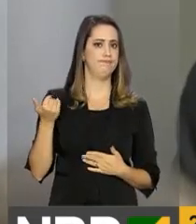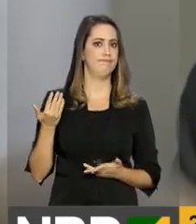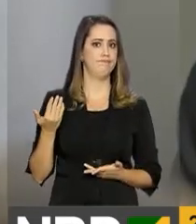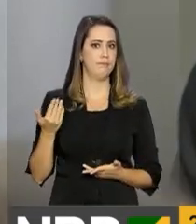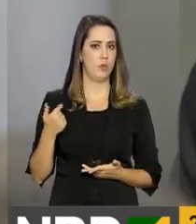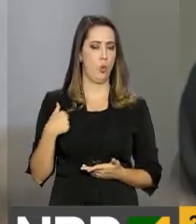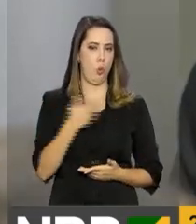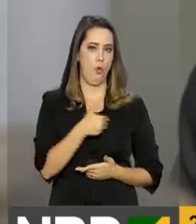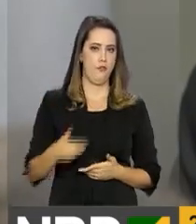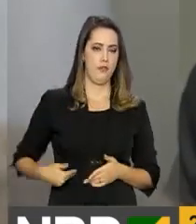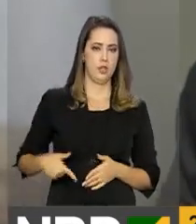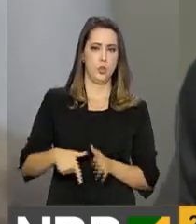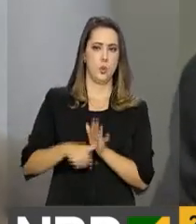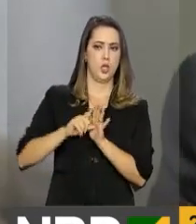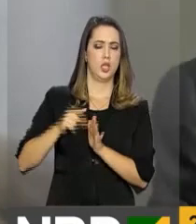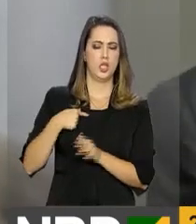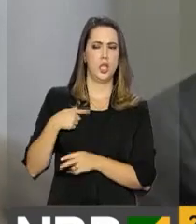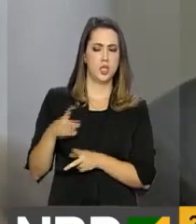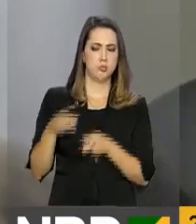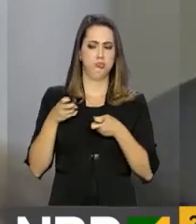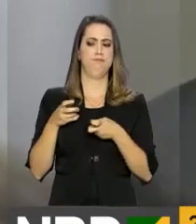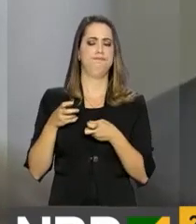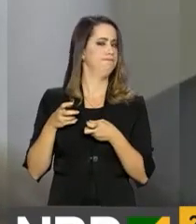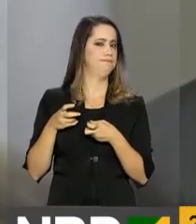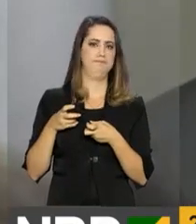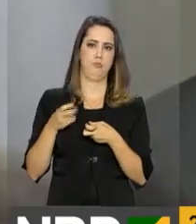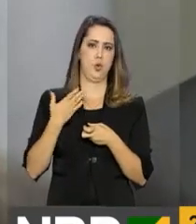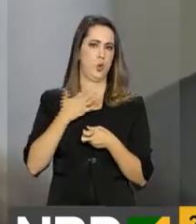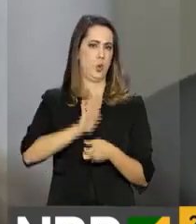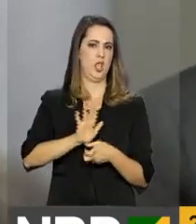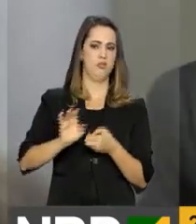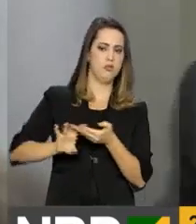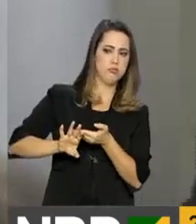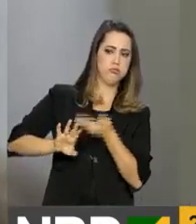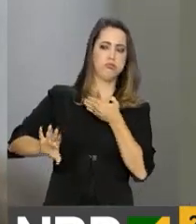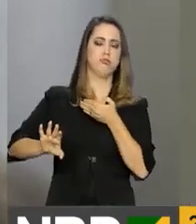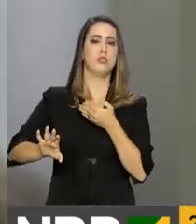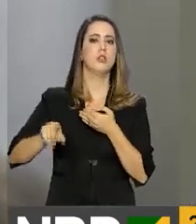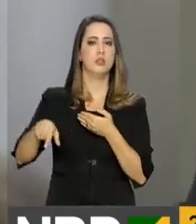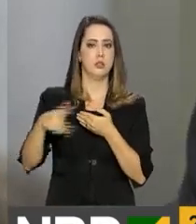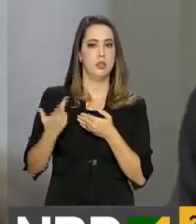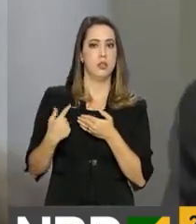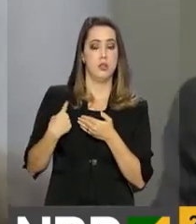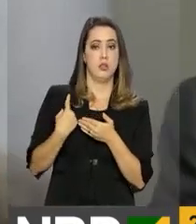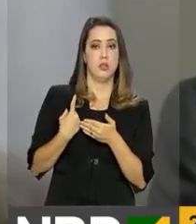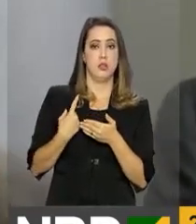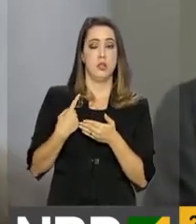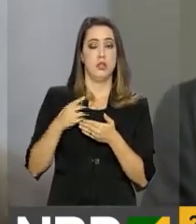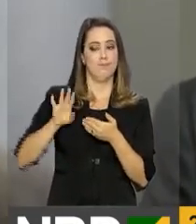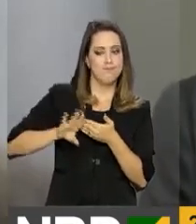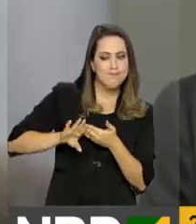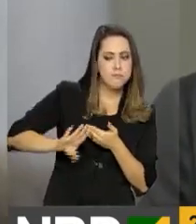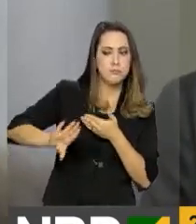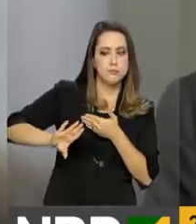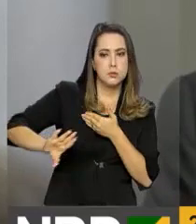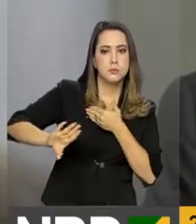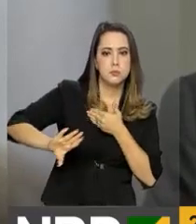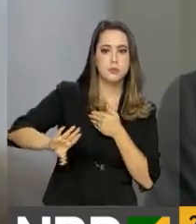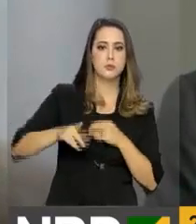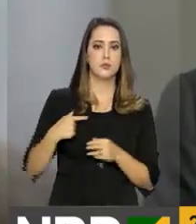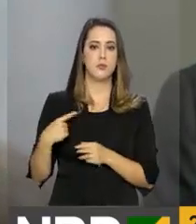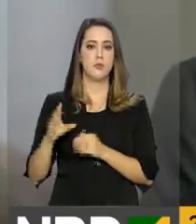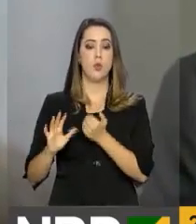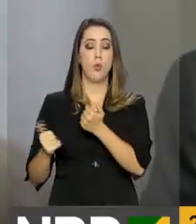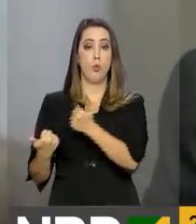como um gesto de oposição, isolou-se mais a figura do presidente da República, do vice-presidente da República. E volto a